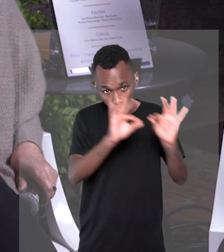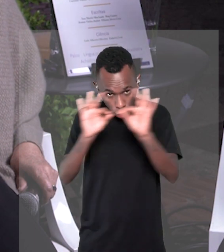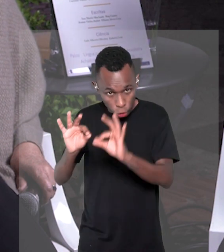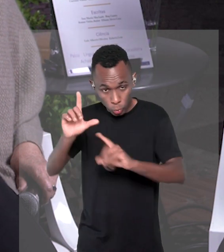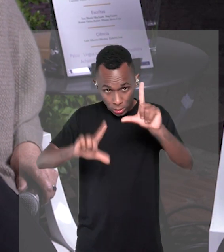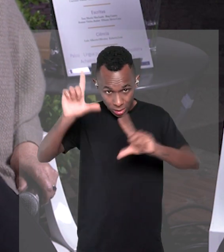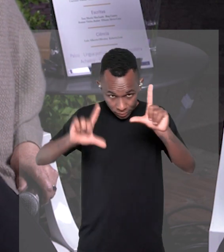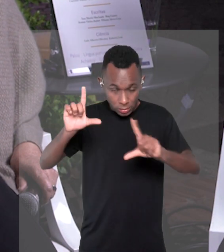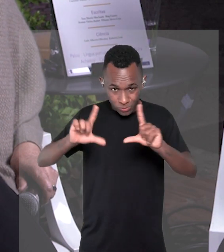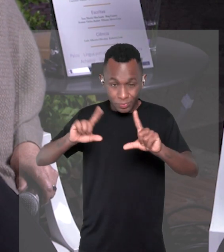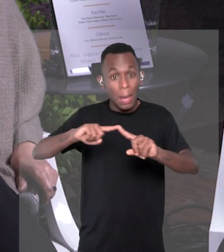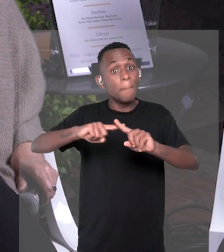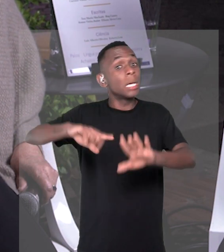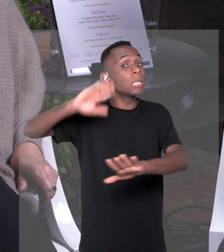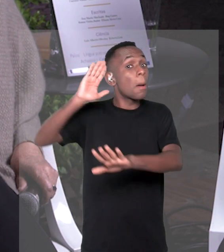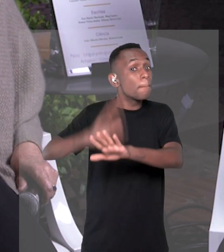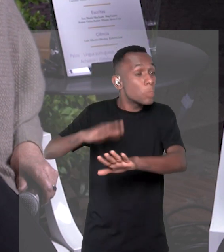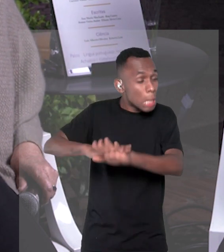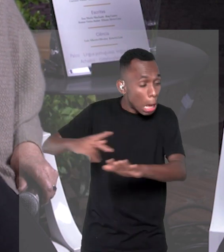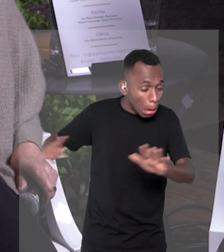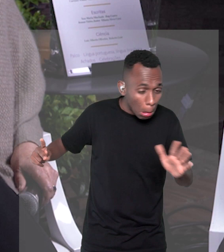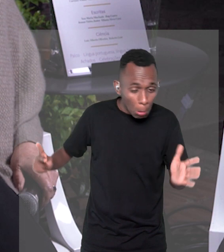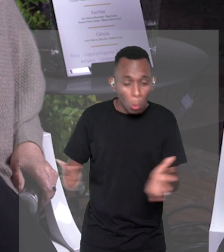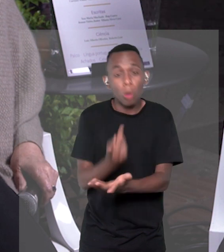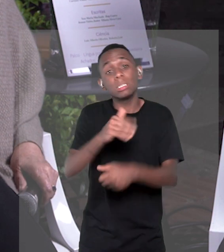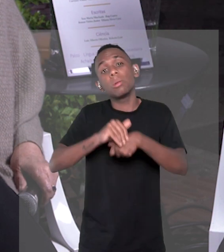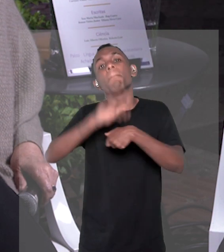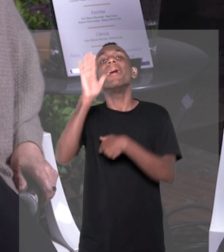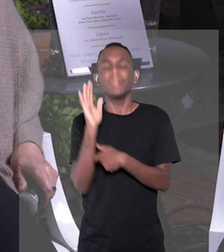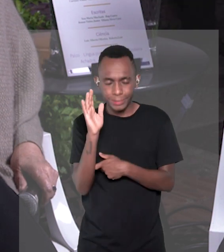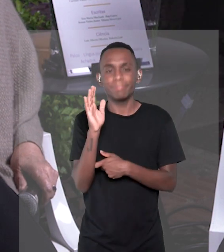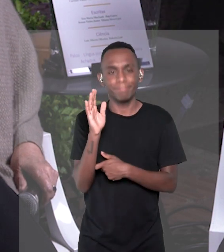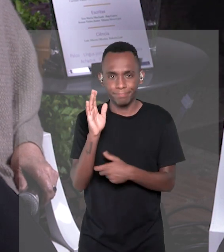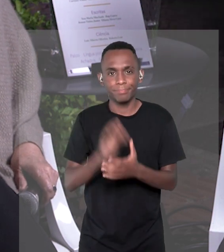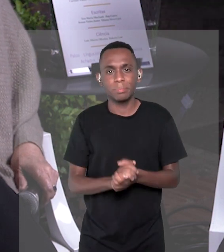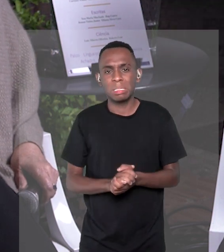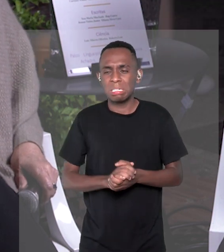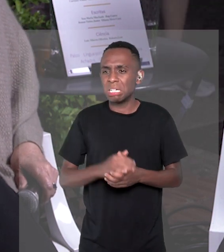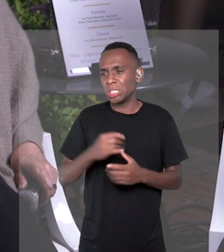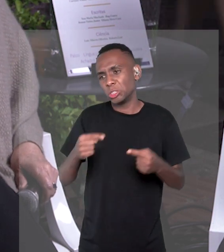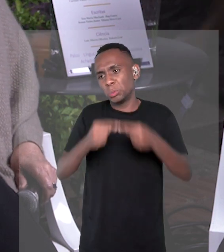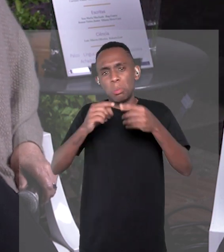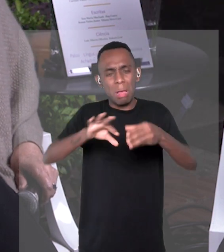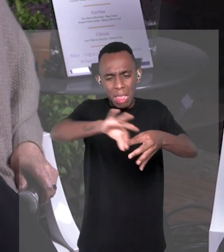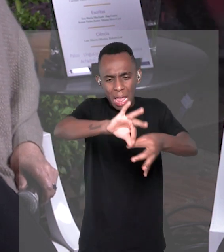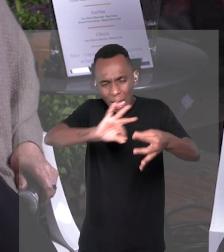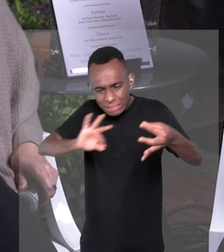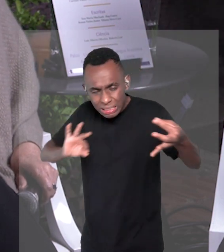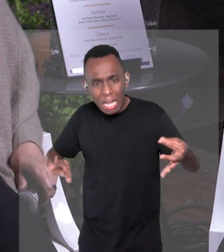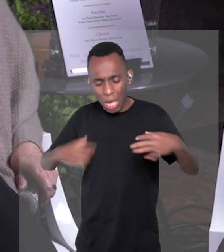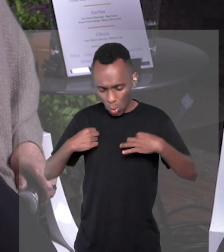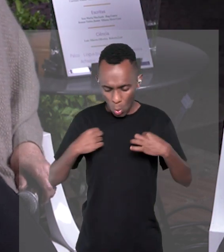muito amargurada com tudo que eu tinha visto, porque o que vocês, brasileiros, viram e que foi mostrado foi muito, mas